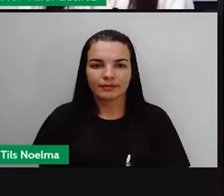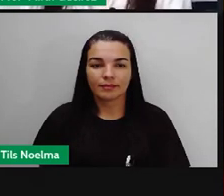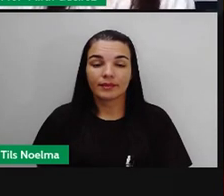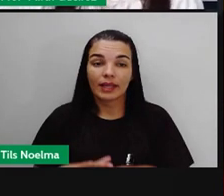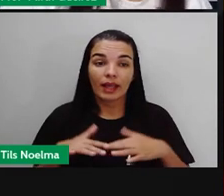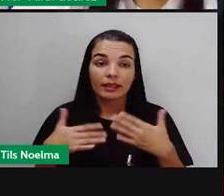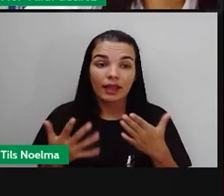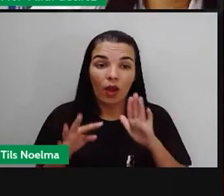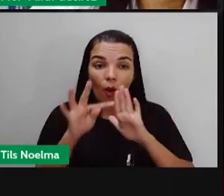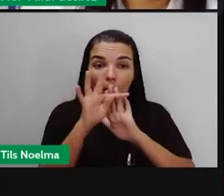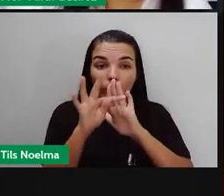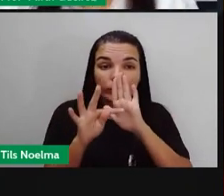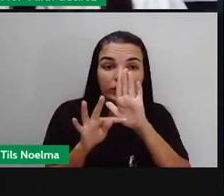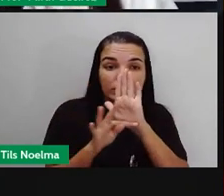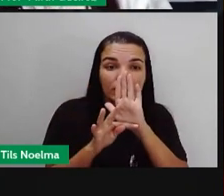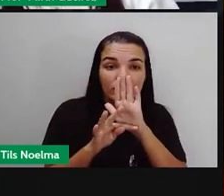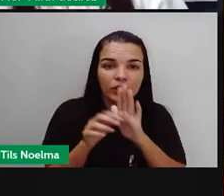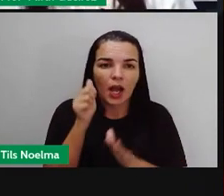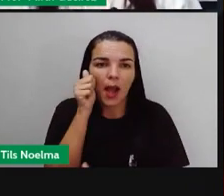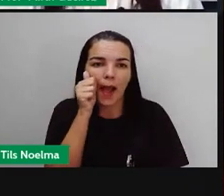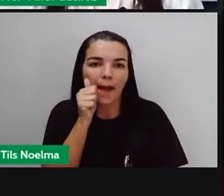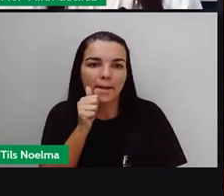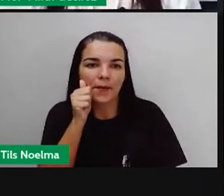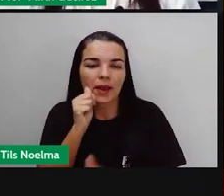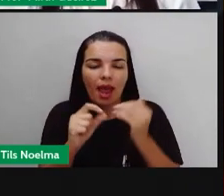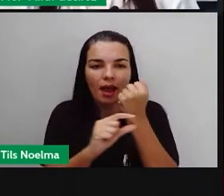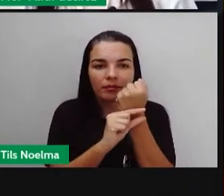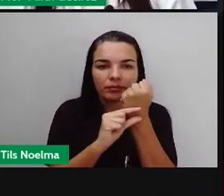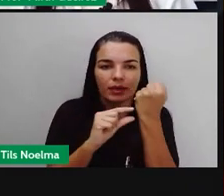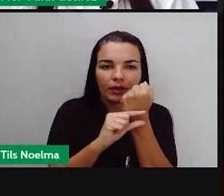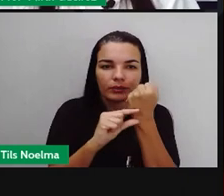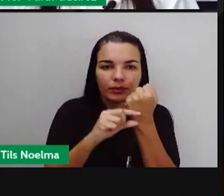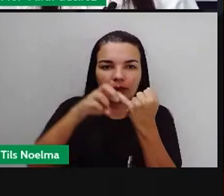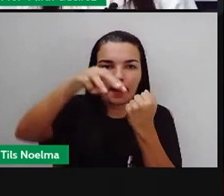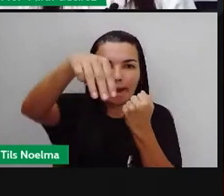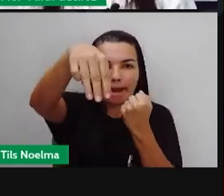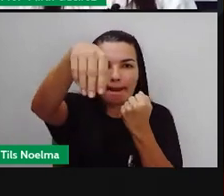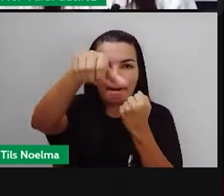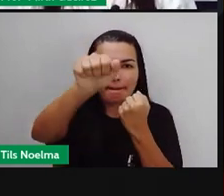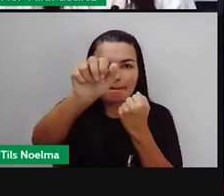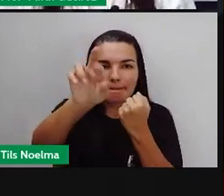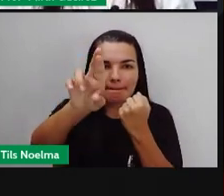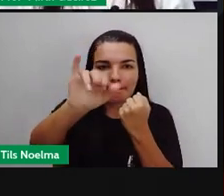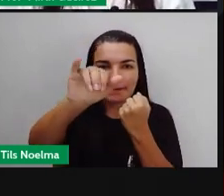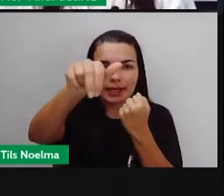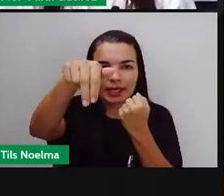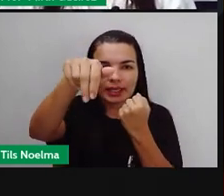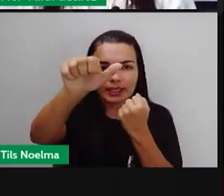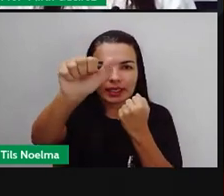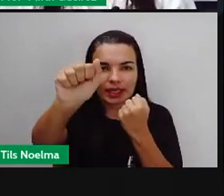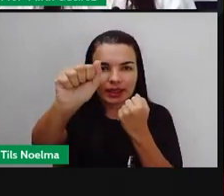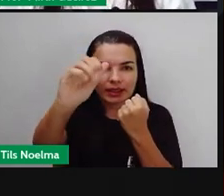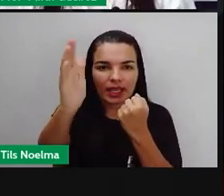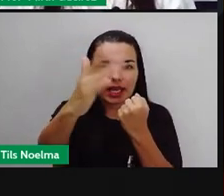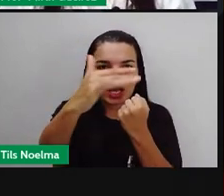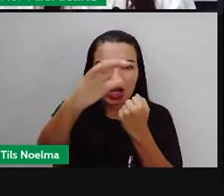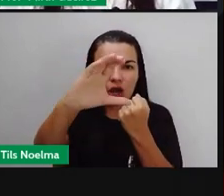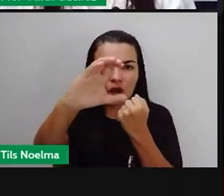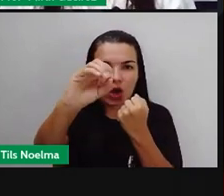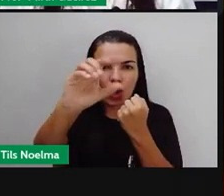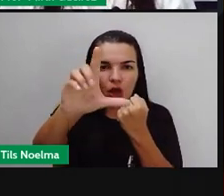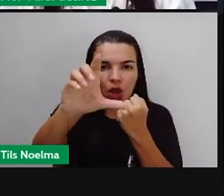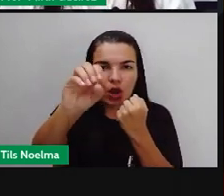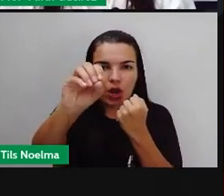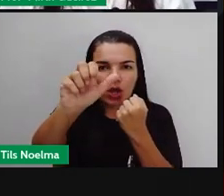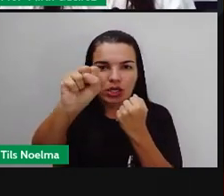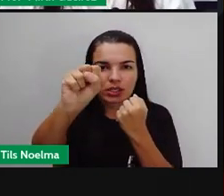Esse texto é de Marina Colossante, né, de 1938. Foi o ano que ela nasceu. Nasceu na Asmara, Etiópia,